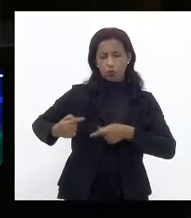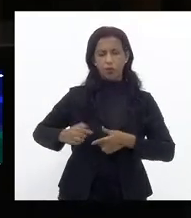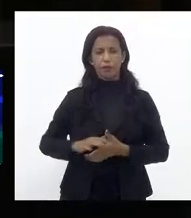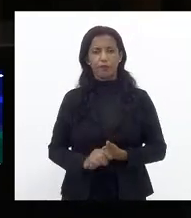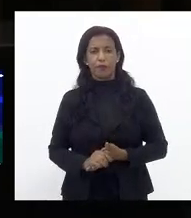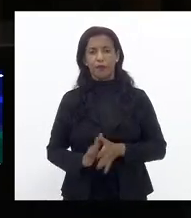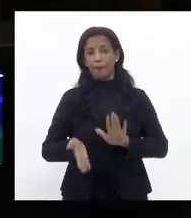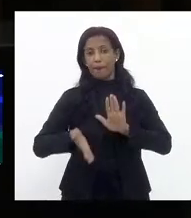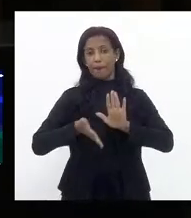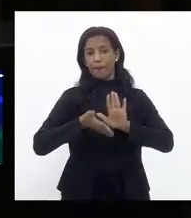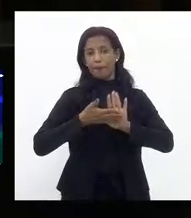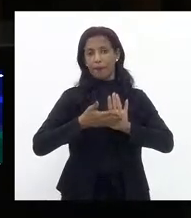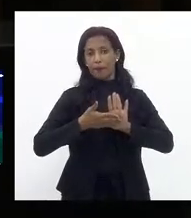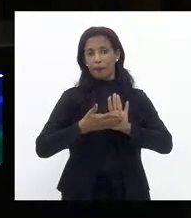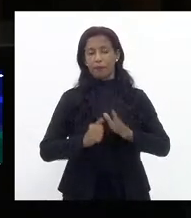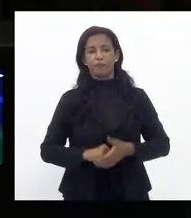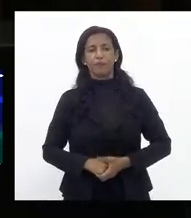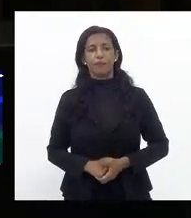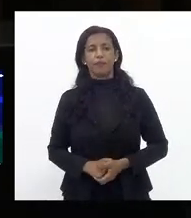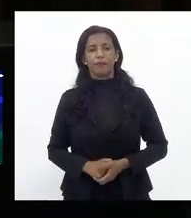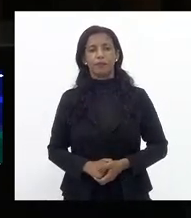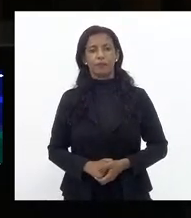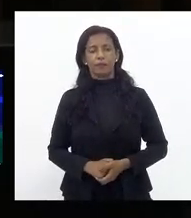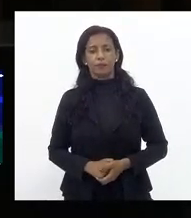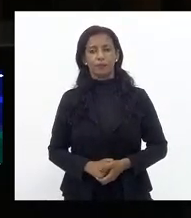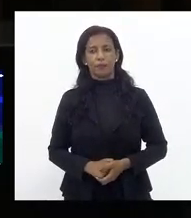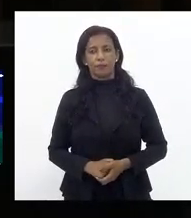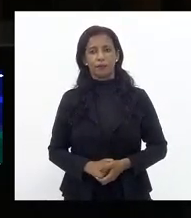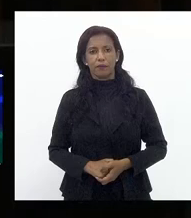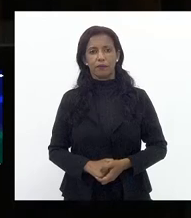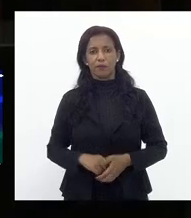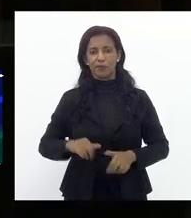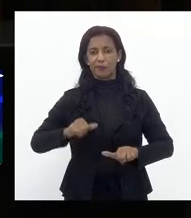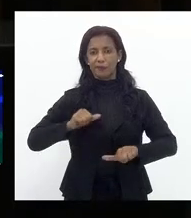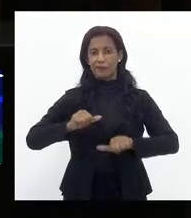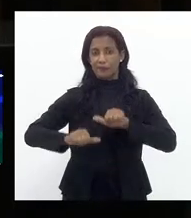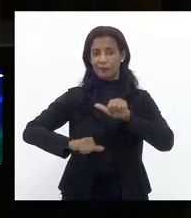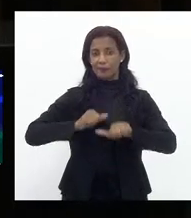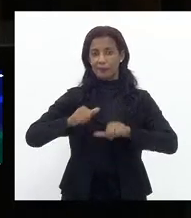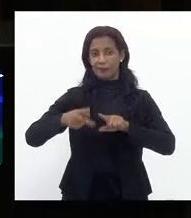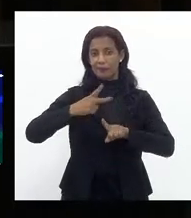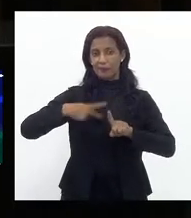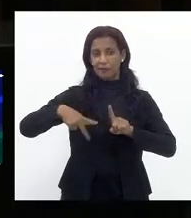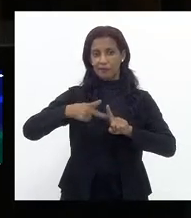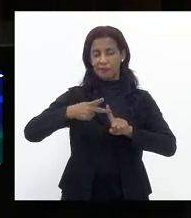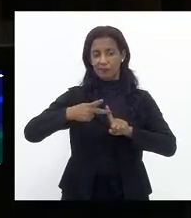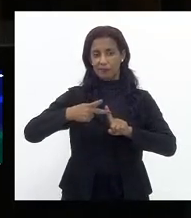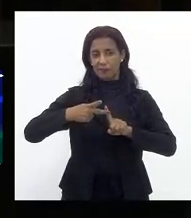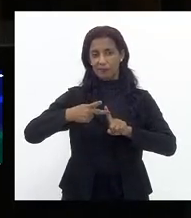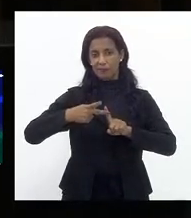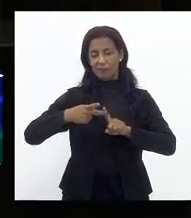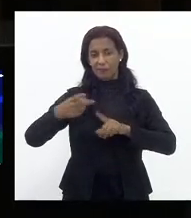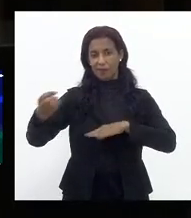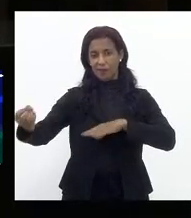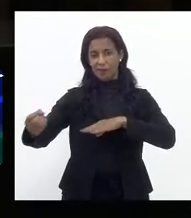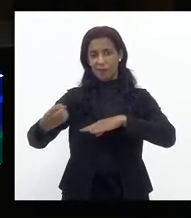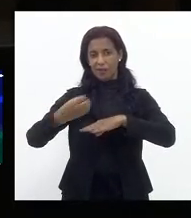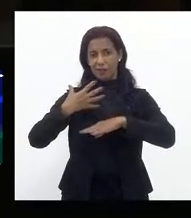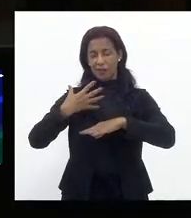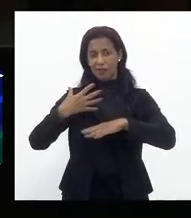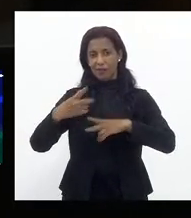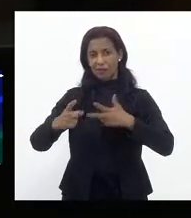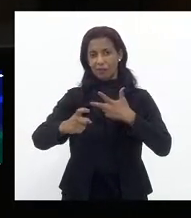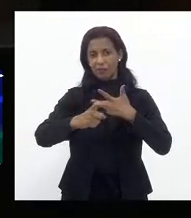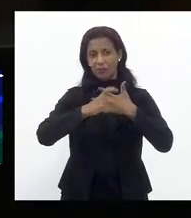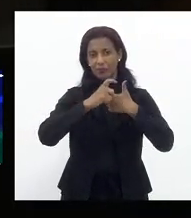a proposta de reforma da Previdência enviada pelo